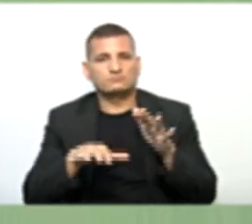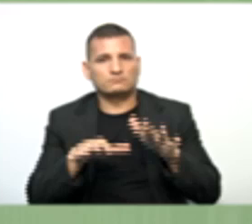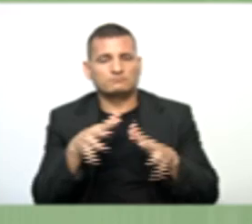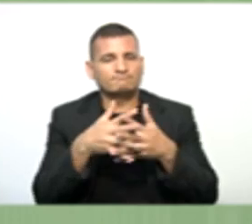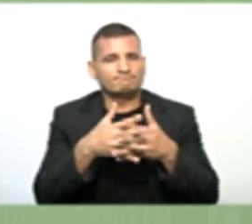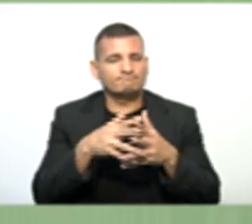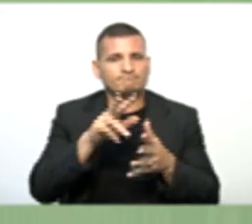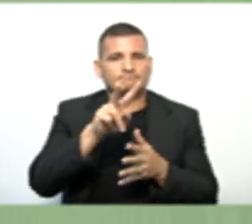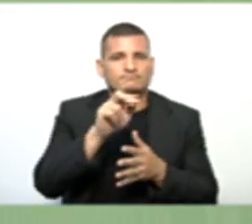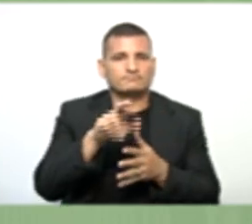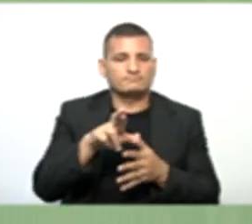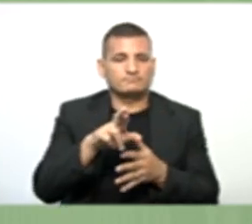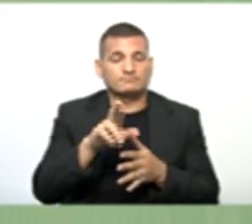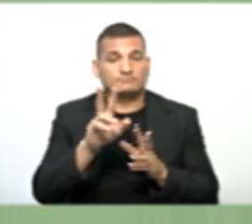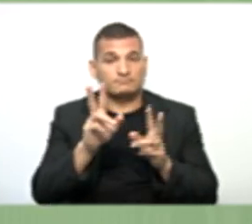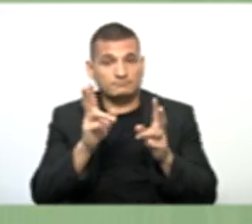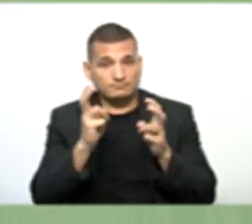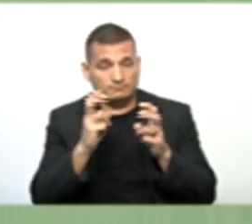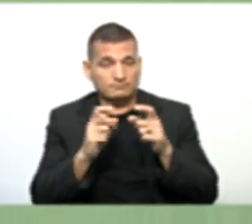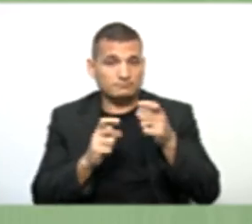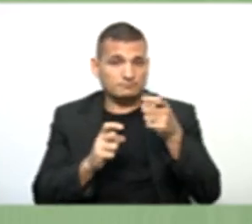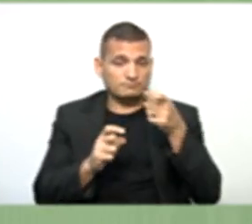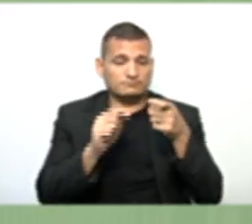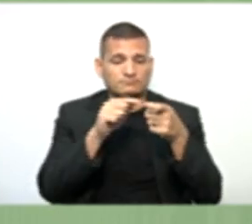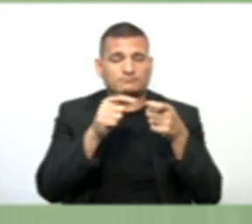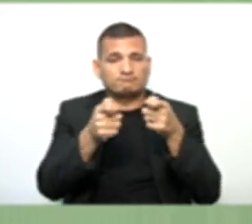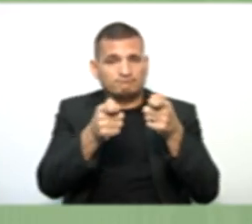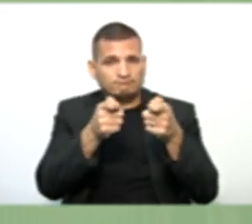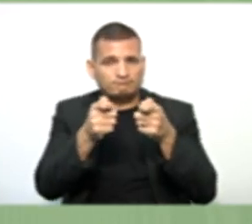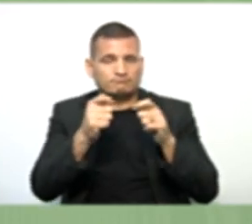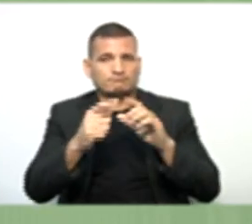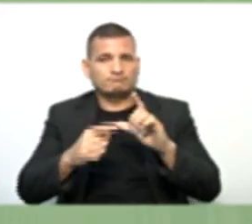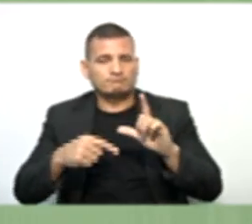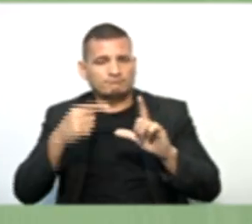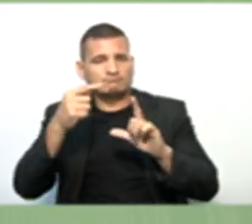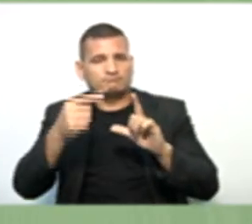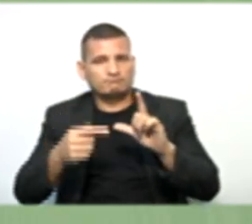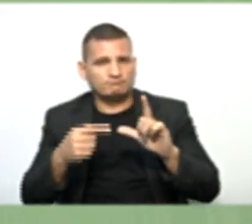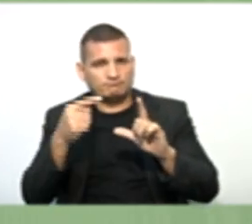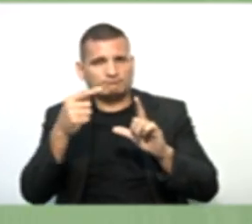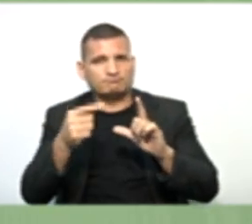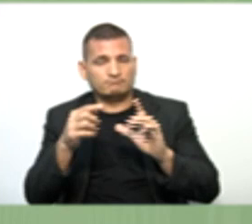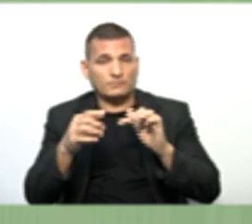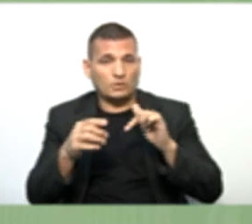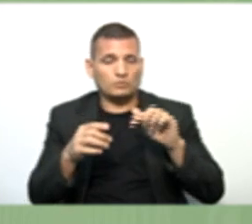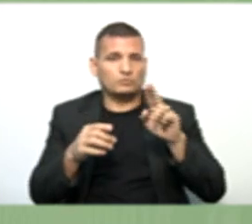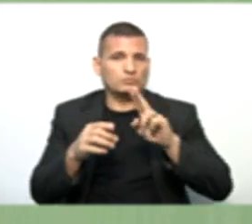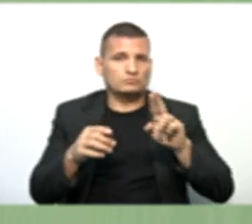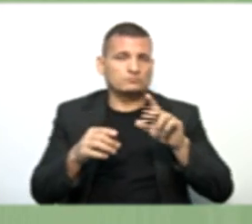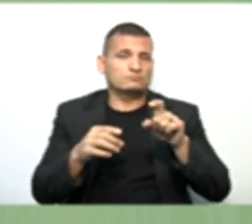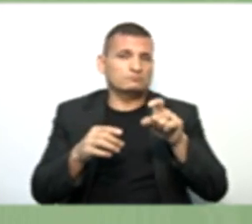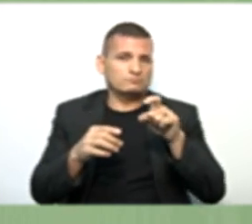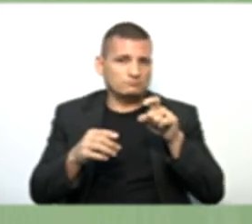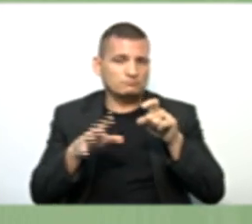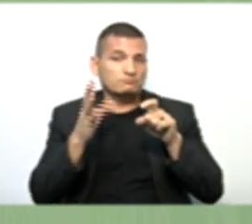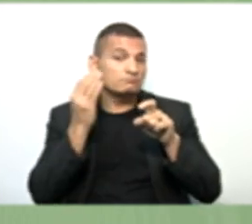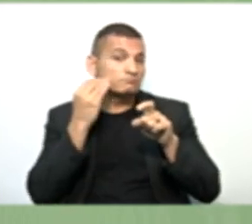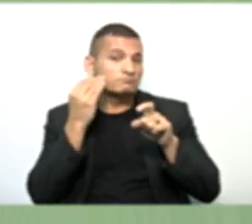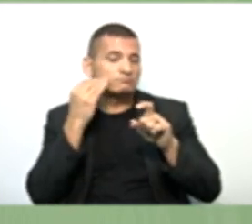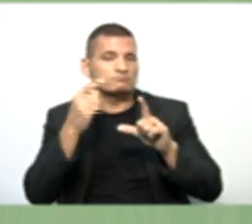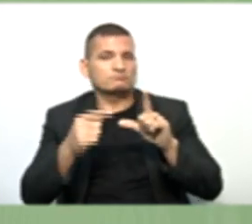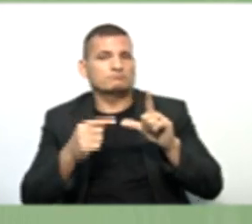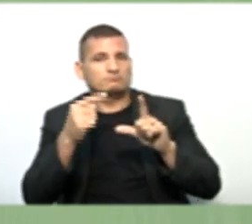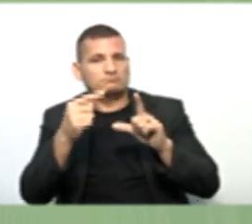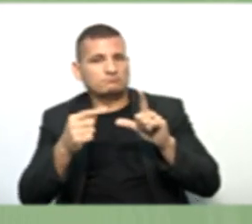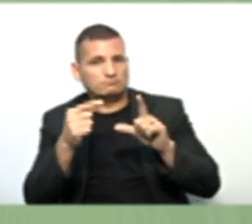ó, que o x é para eu controlar o laço. E eu estou utilizando o x aqui para testar o laço. Esse